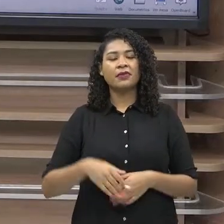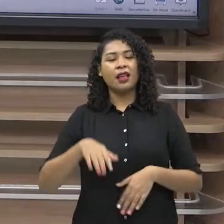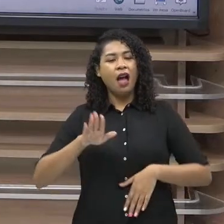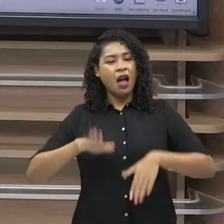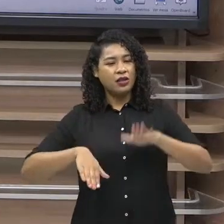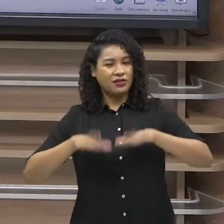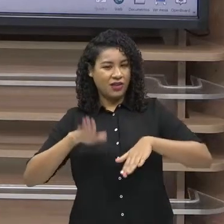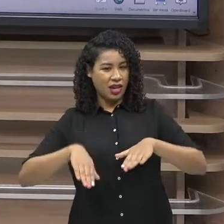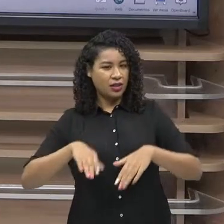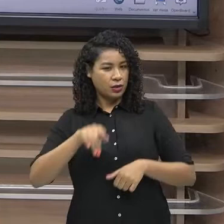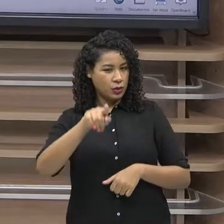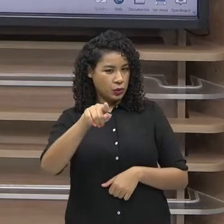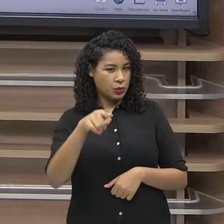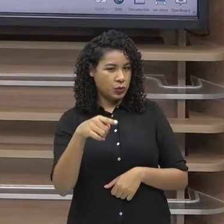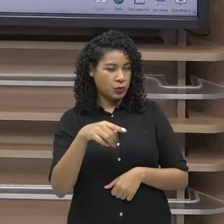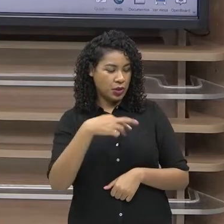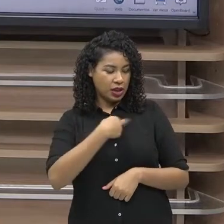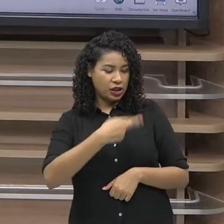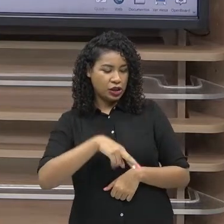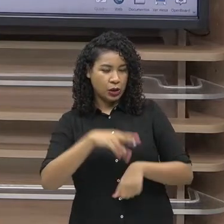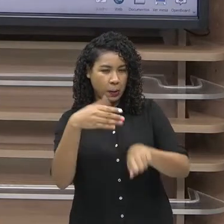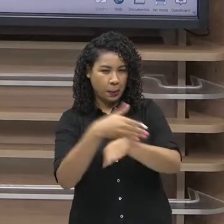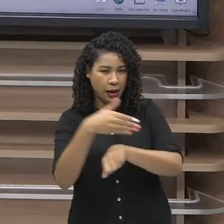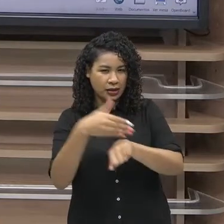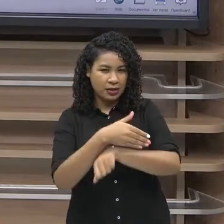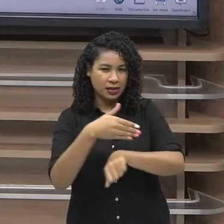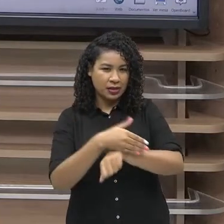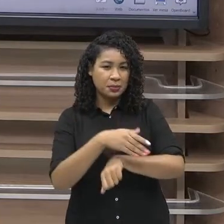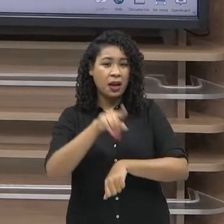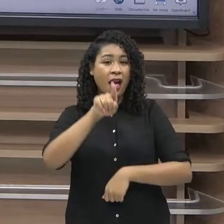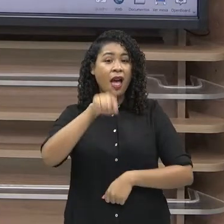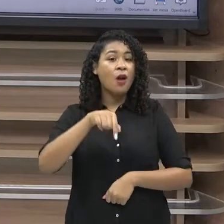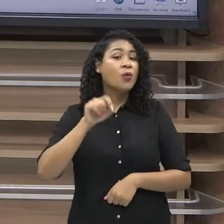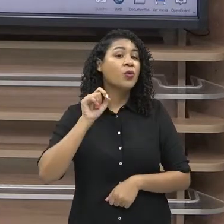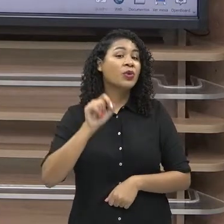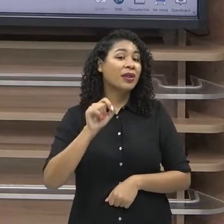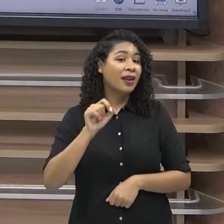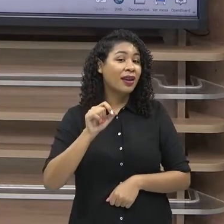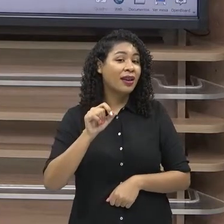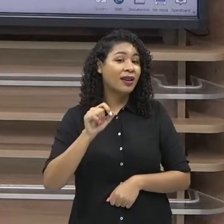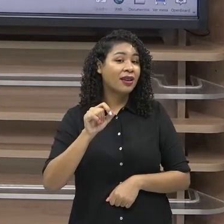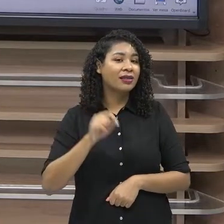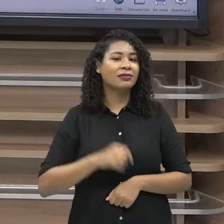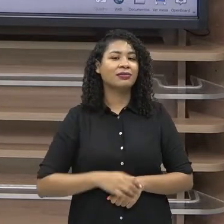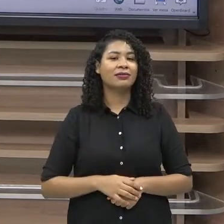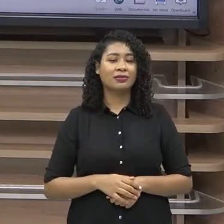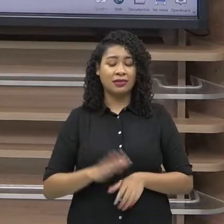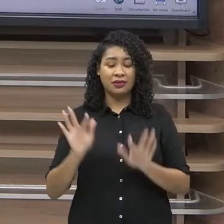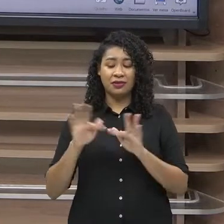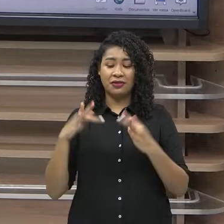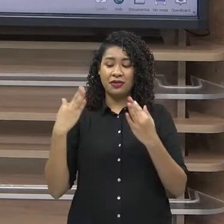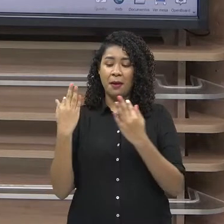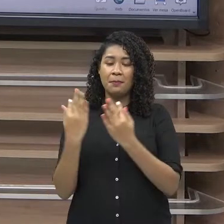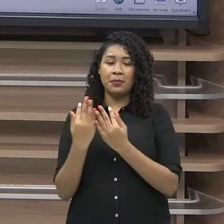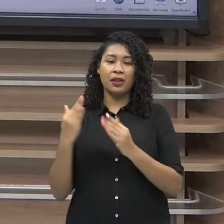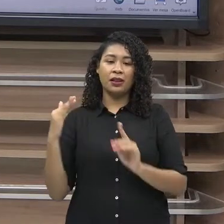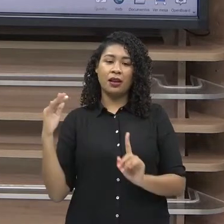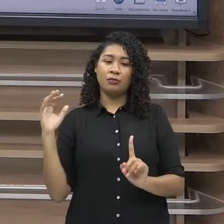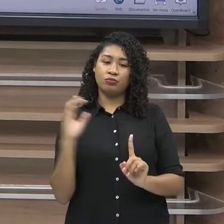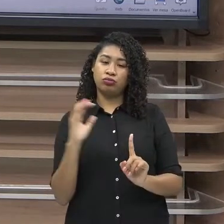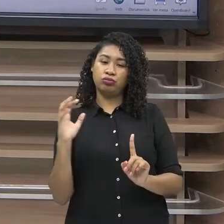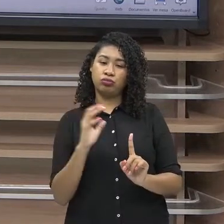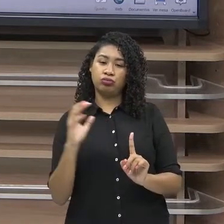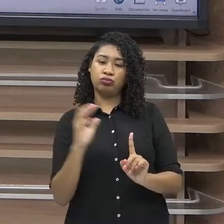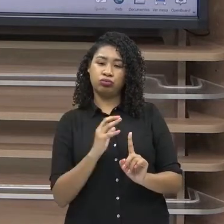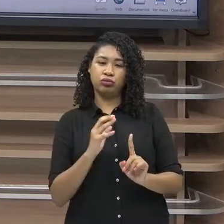tua religião que você exerce, ela é fruto diretamente ligado à influência familiar. A pessoa